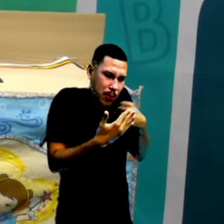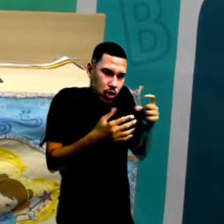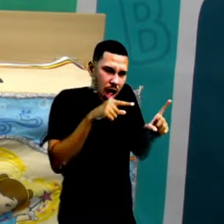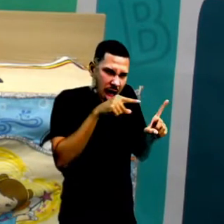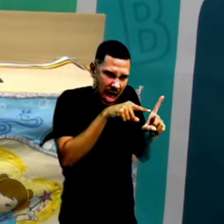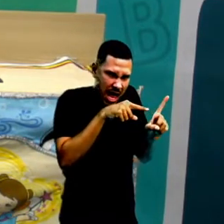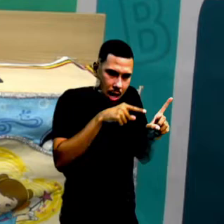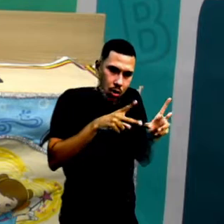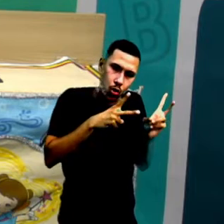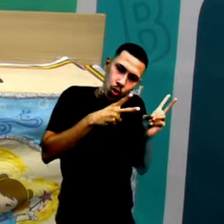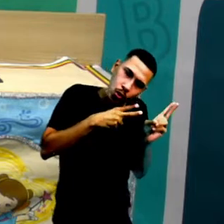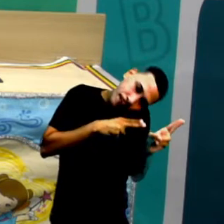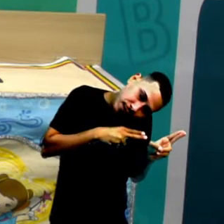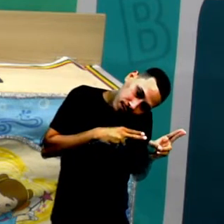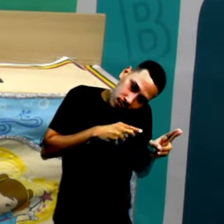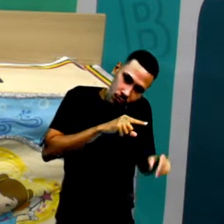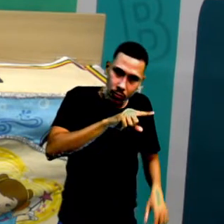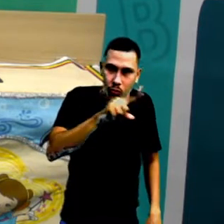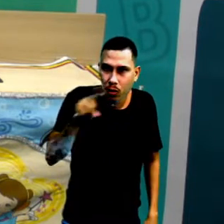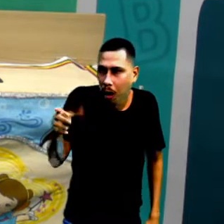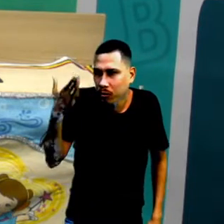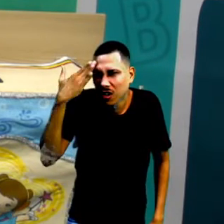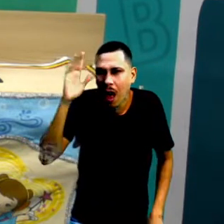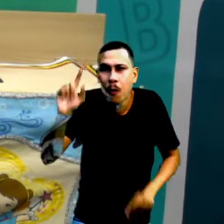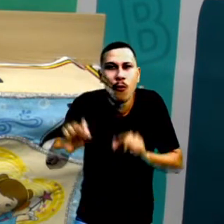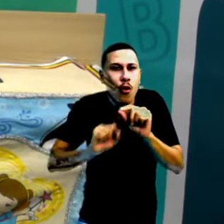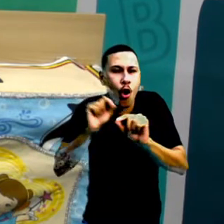e vocês não sabe o que aconteceu